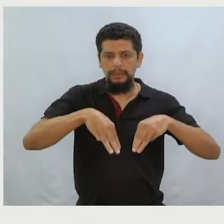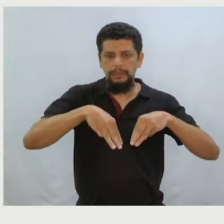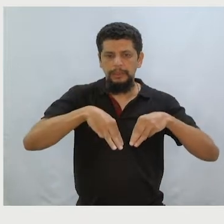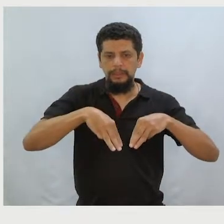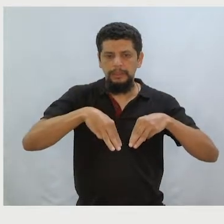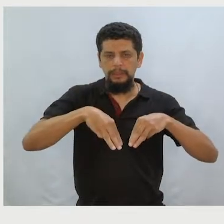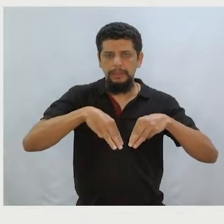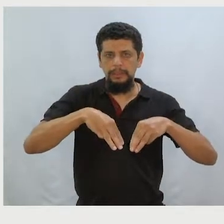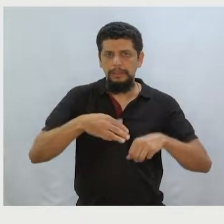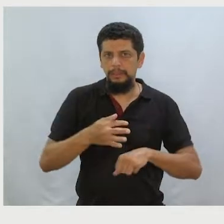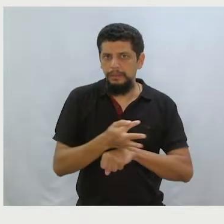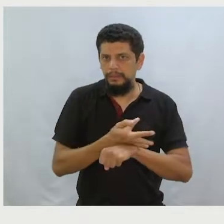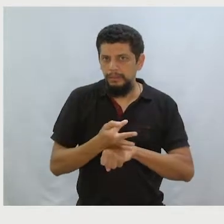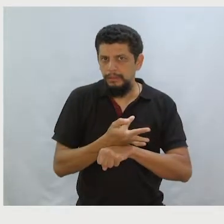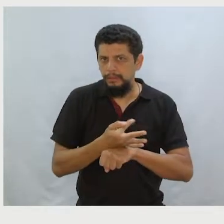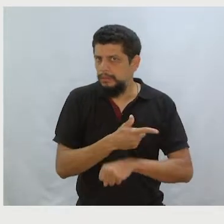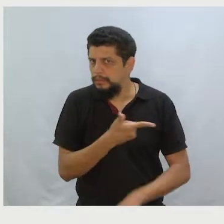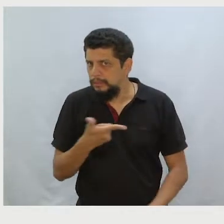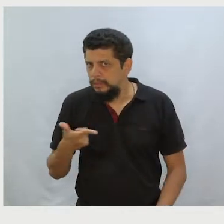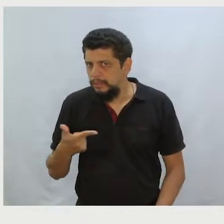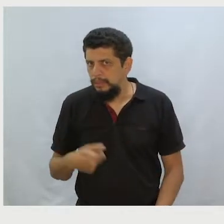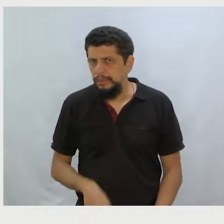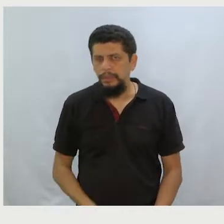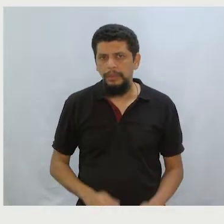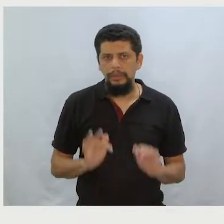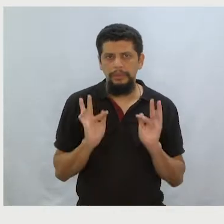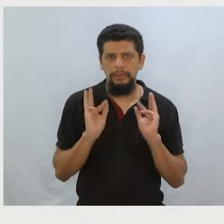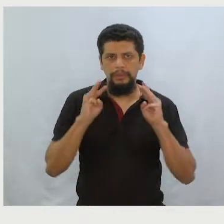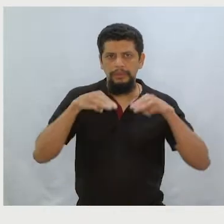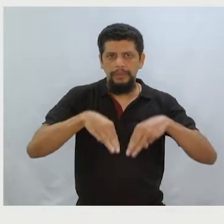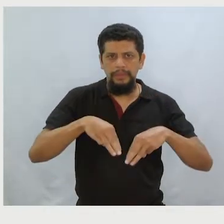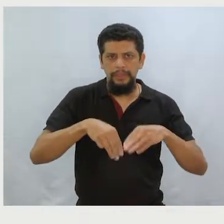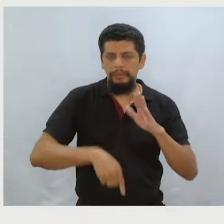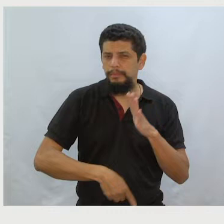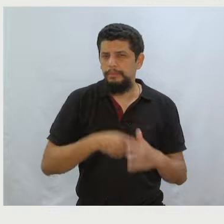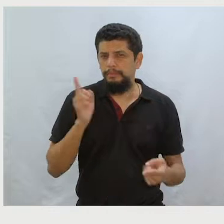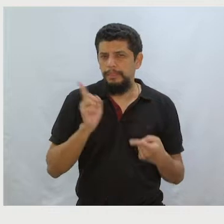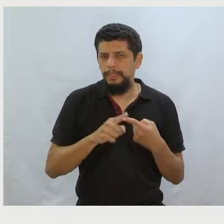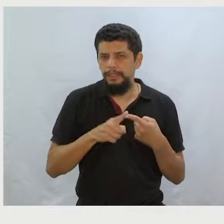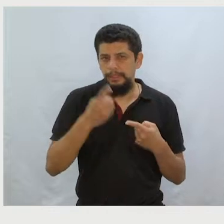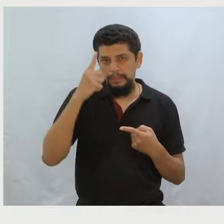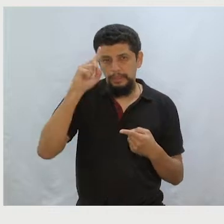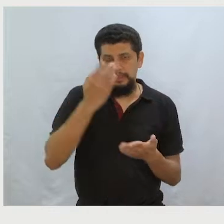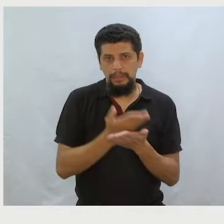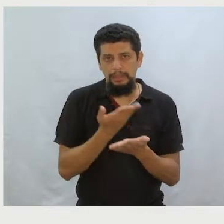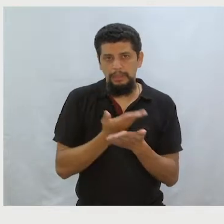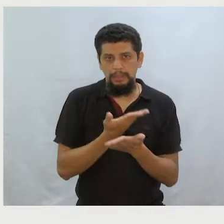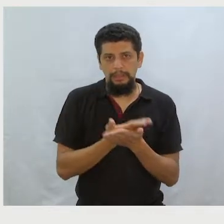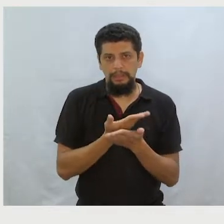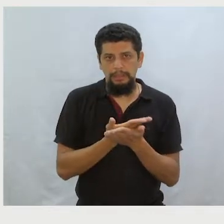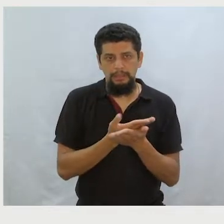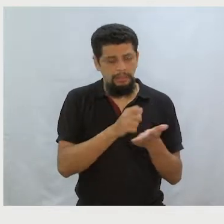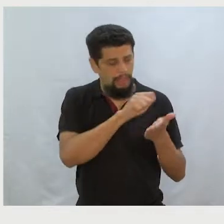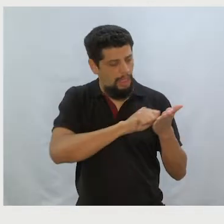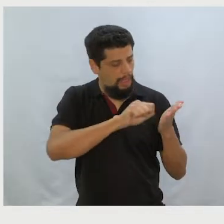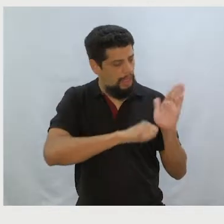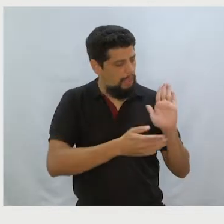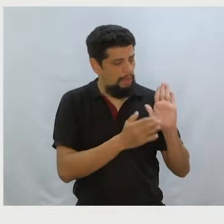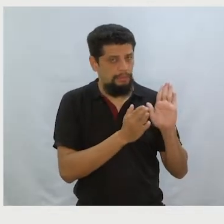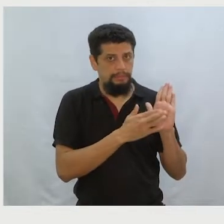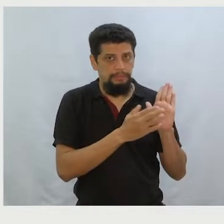das nossas férias e o fim do nosso primeiro dia de aula sem aula estava